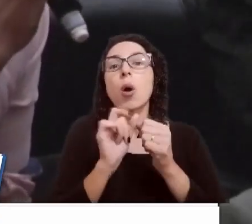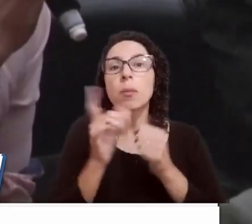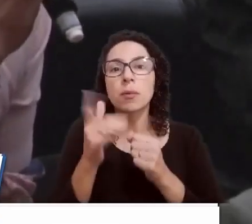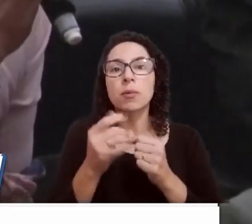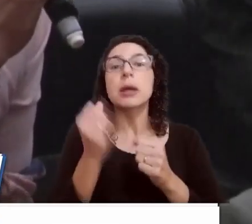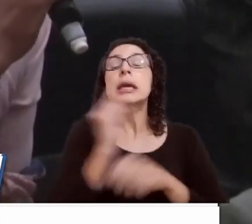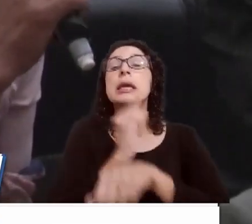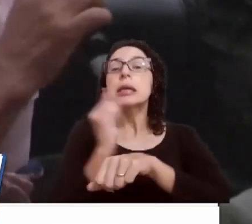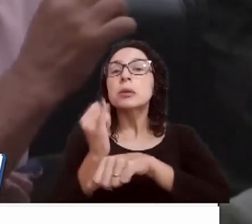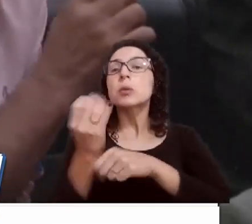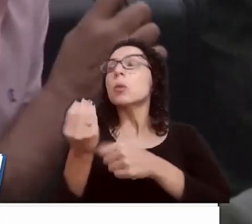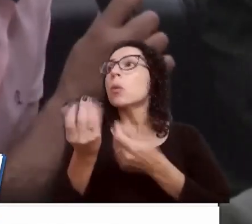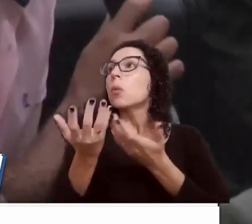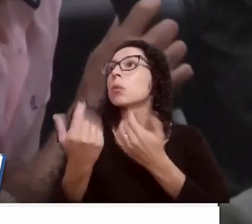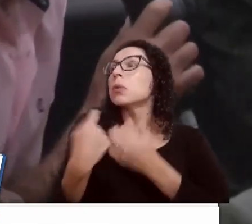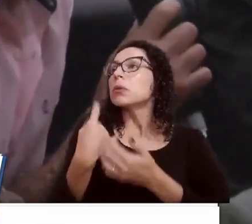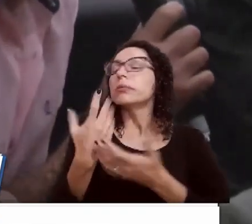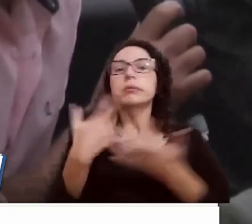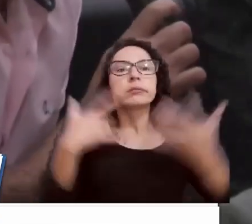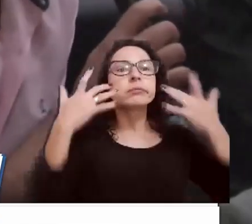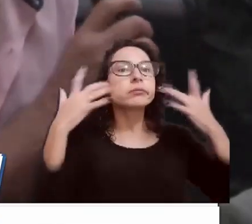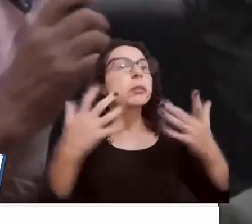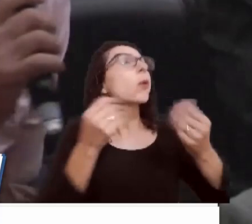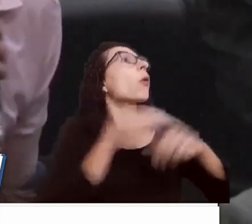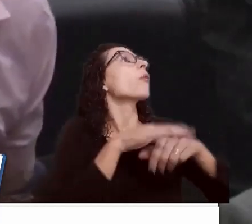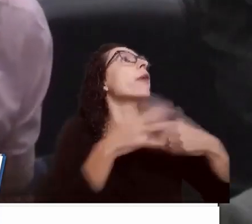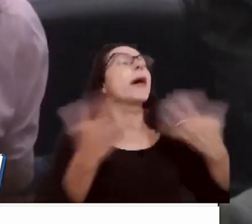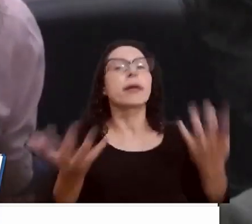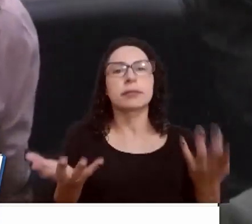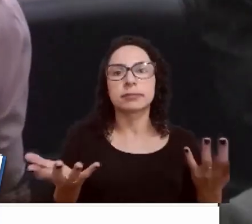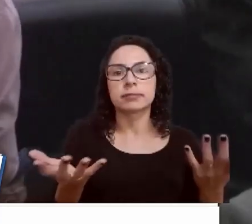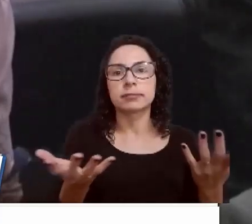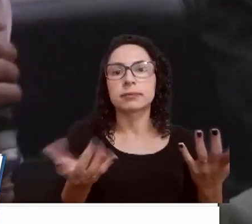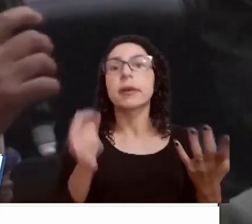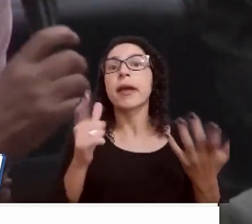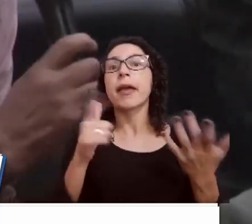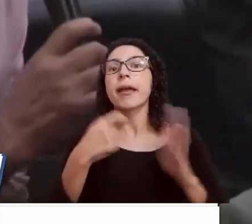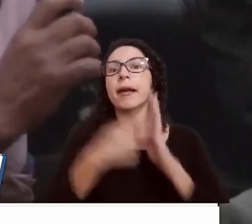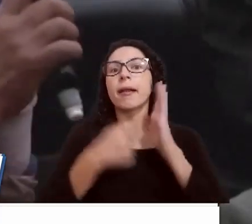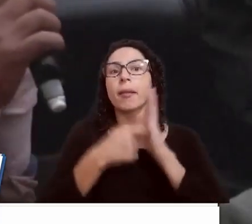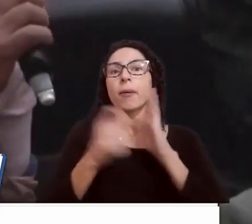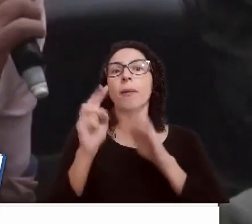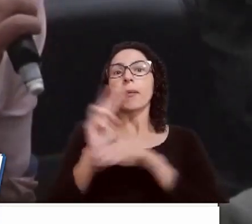sei. Com quem que eu converso? Com quem que defende aqui o prefeito? Nós